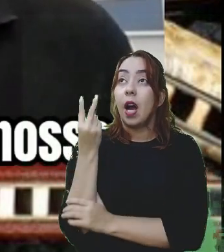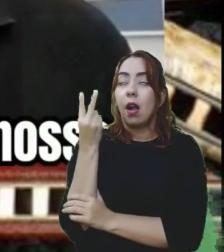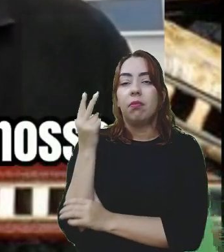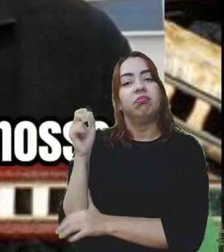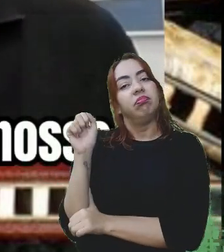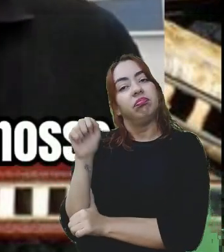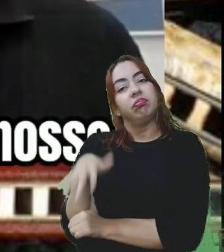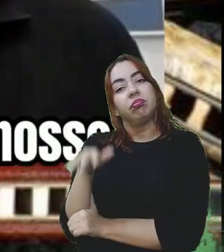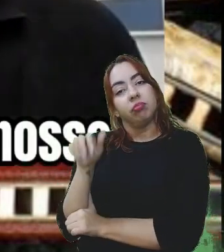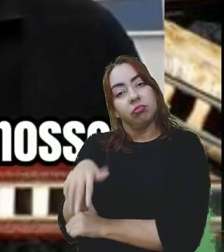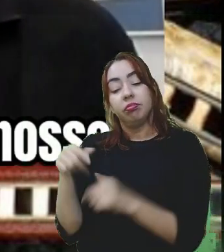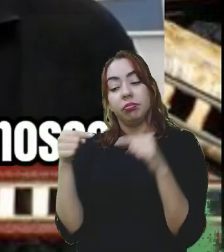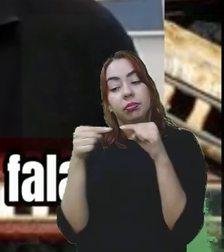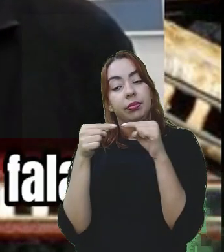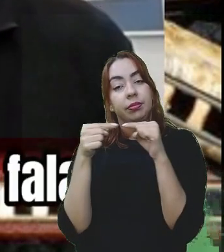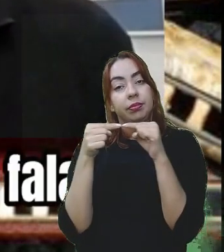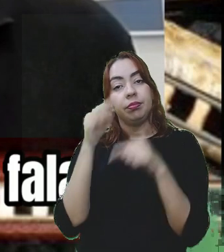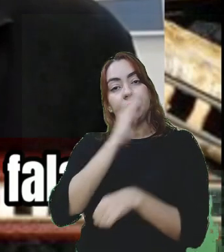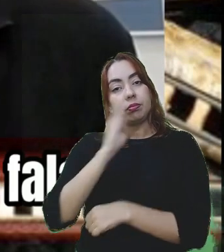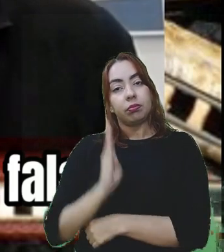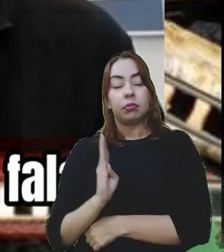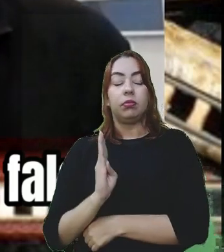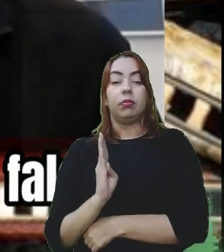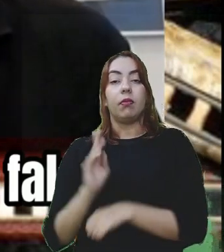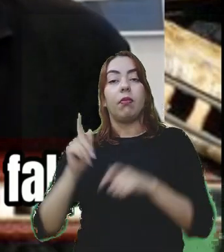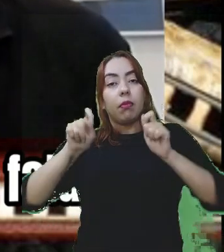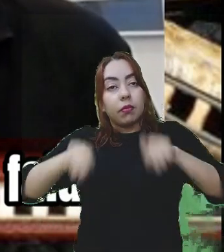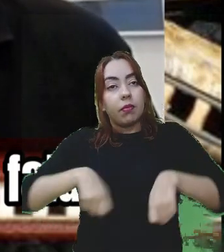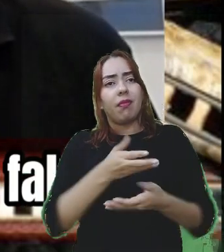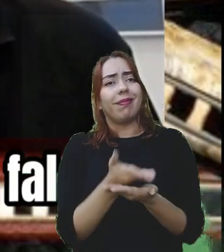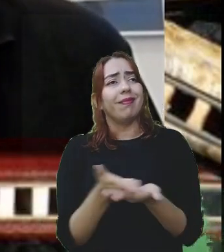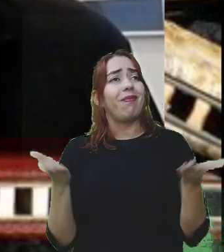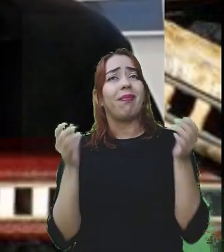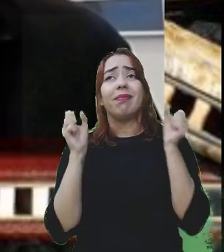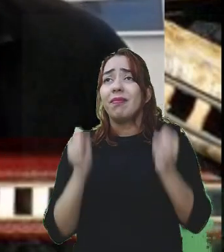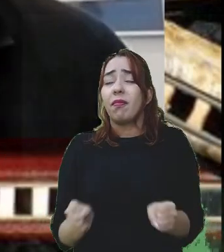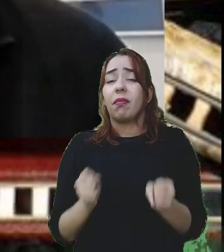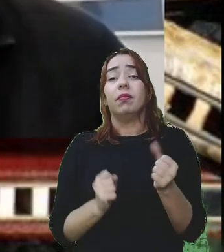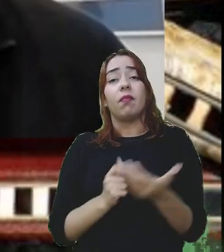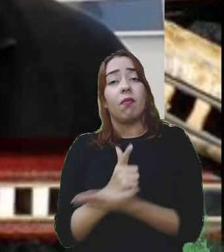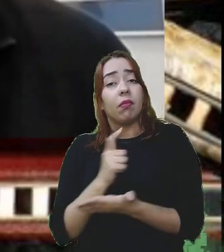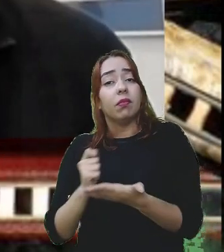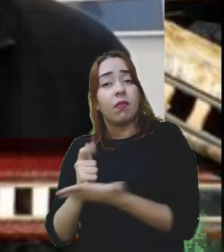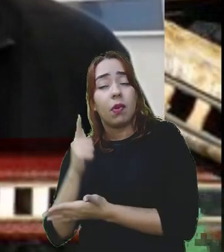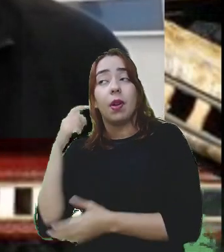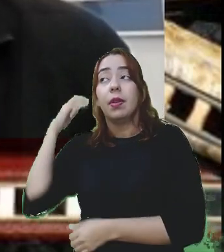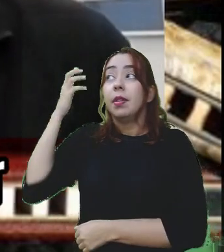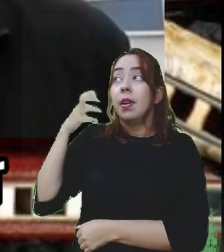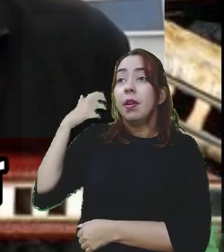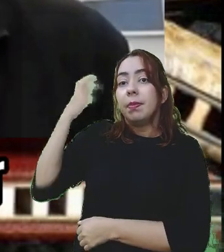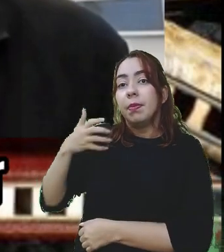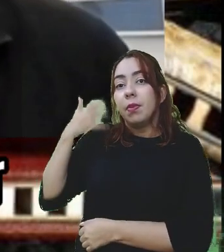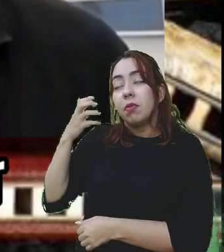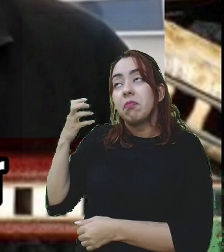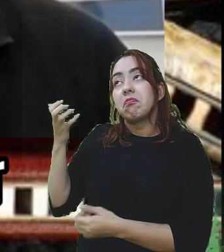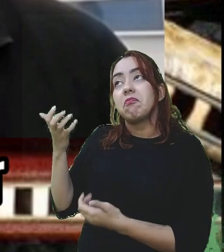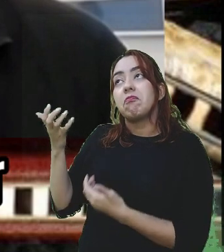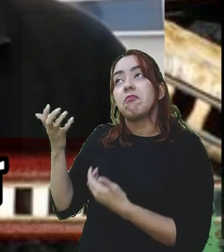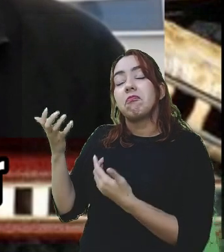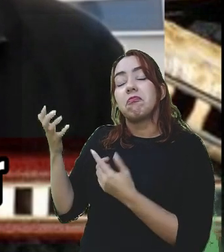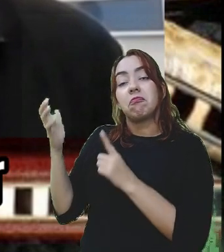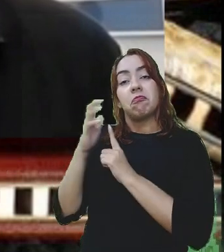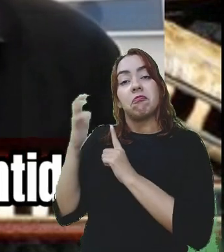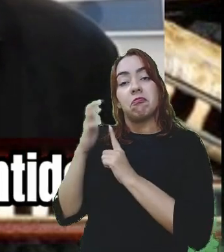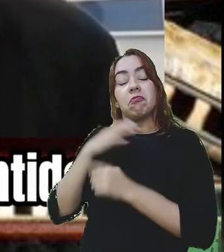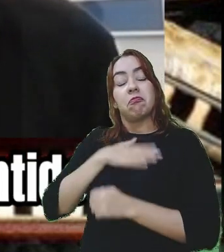absolutamente compatíveis com o nosso mercado. Então, e as pessoas que têm me falado têm ficado satisfeitas também. Então, acho que